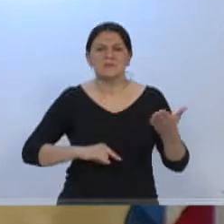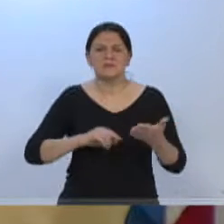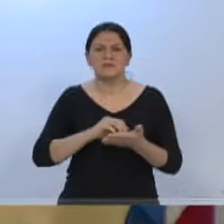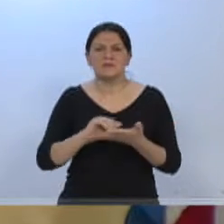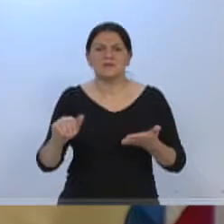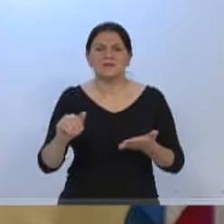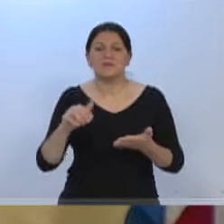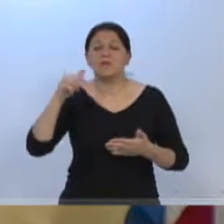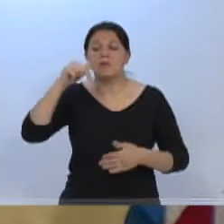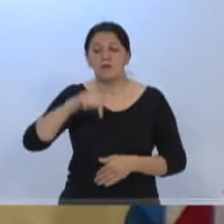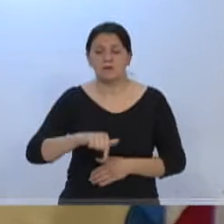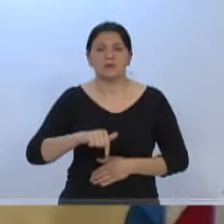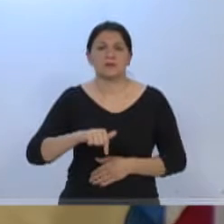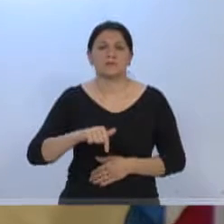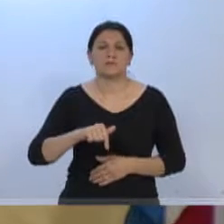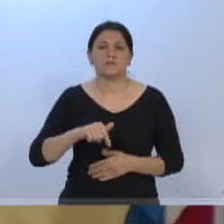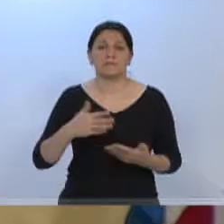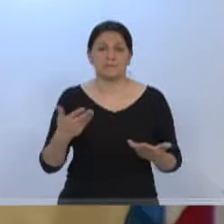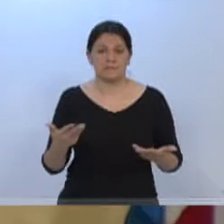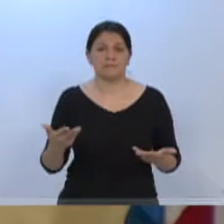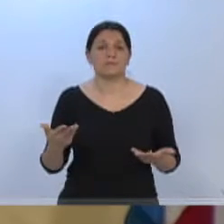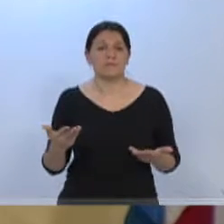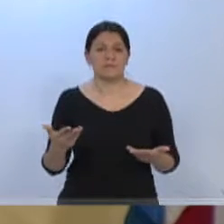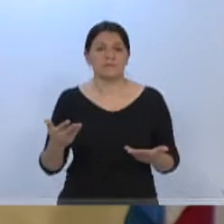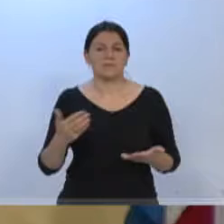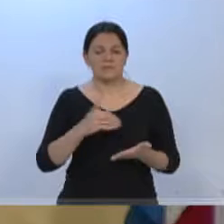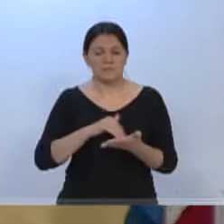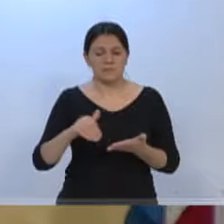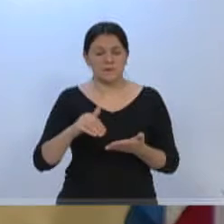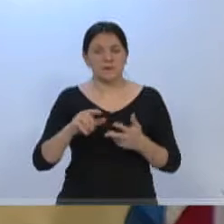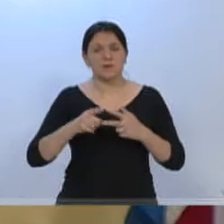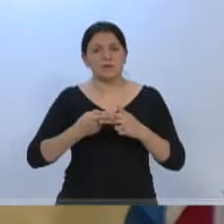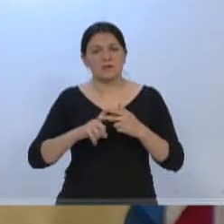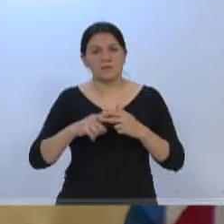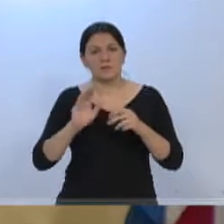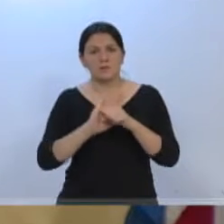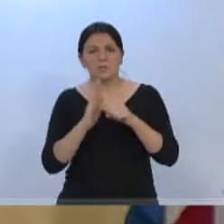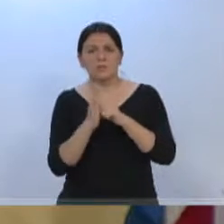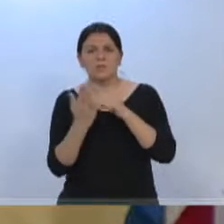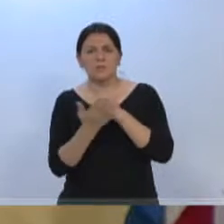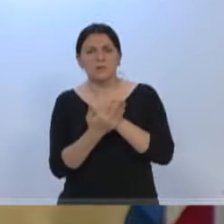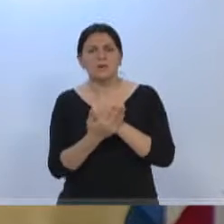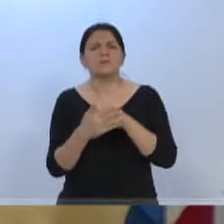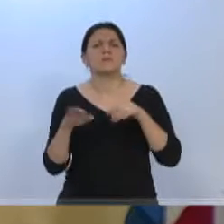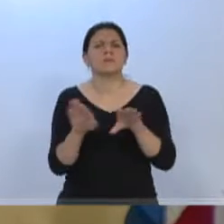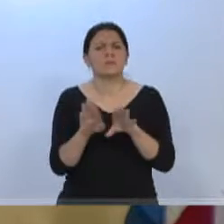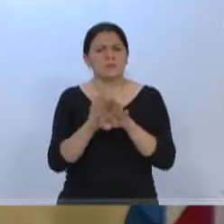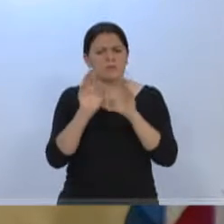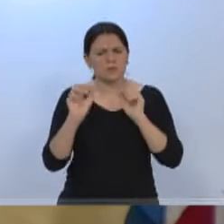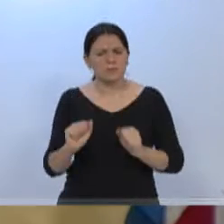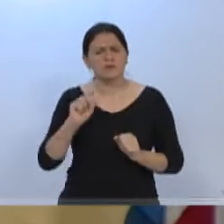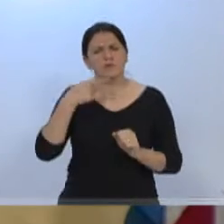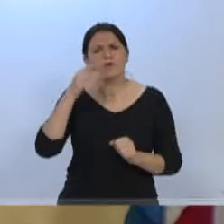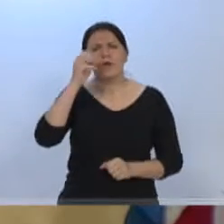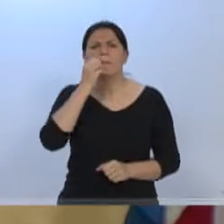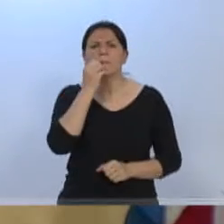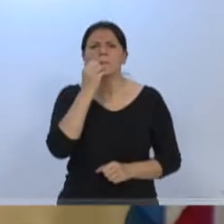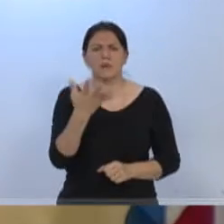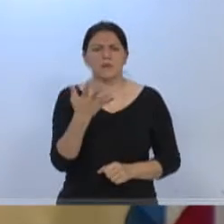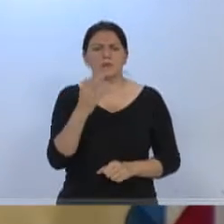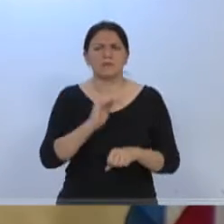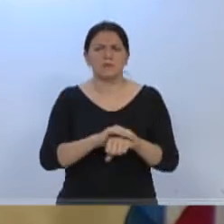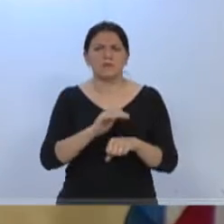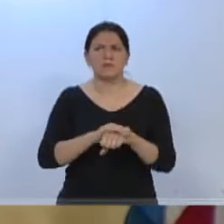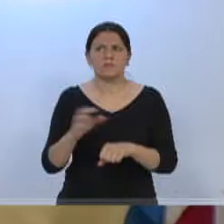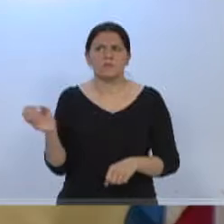secretários, aqui, nesse serviço, né, de Secretaria de Conservação e Manutenção dos Bairros, a gente também pode admirar. E eu acho que fazer uma nova política,